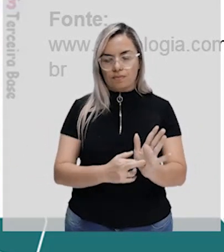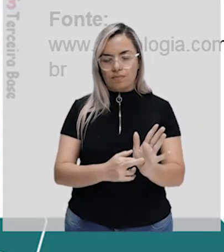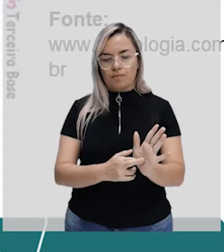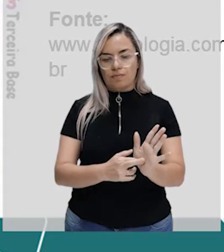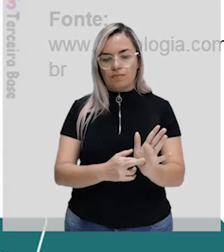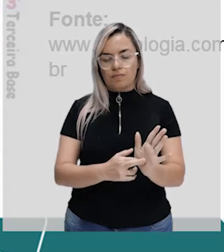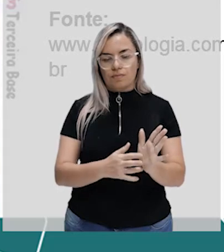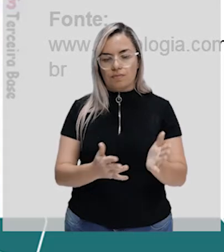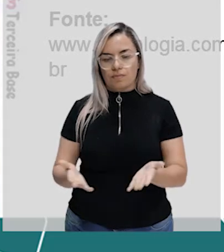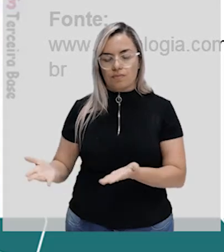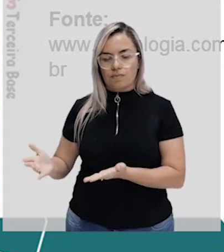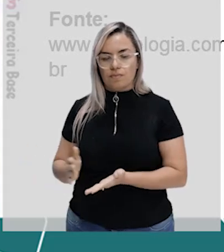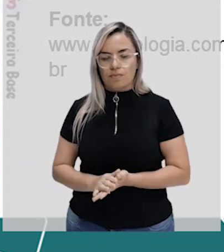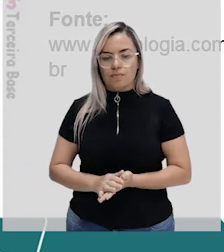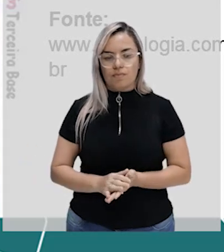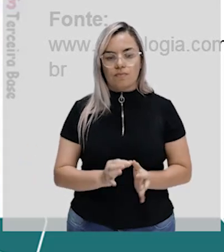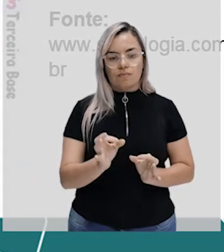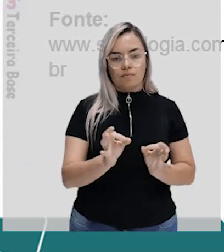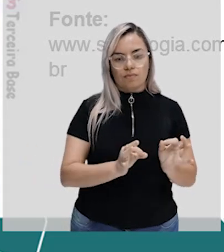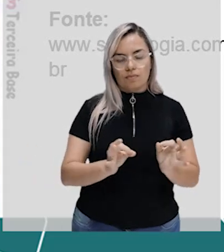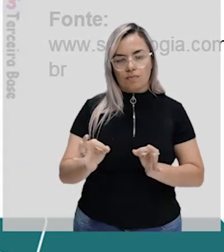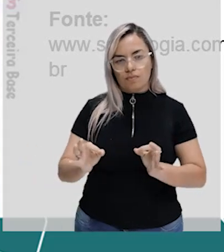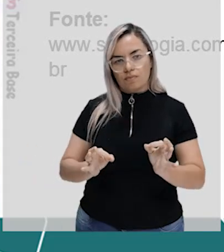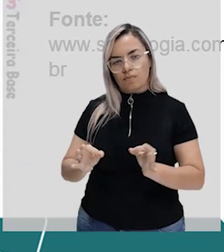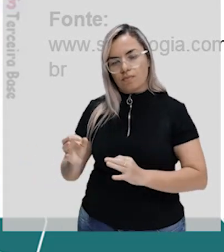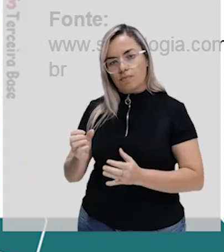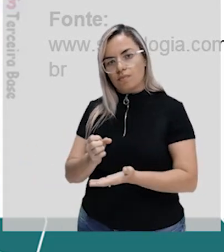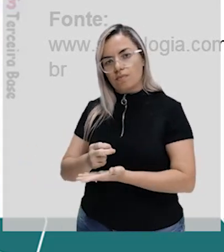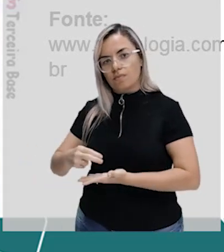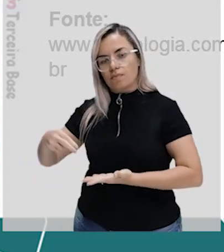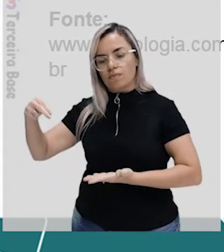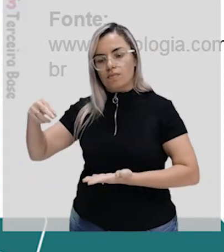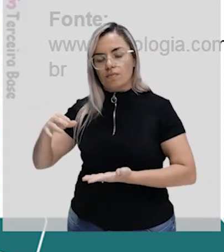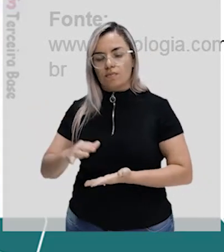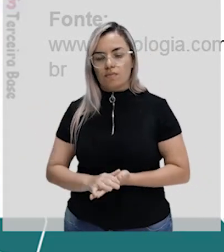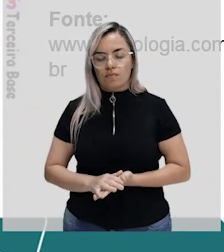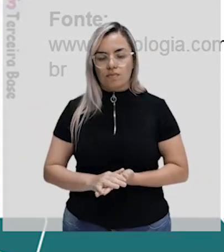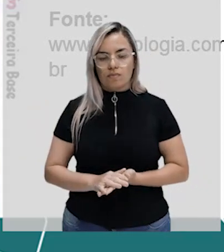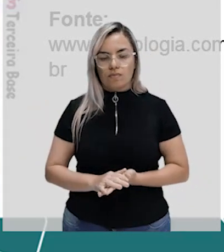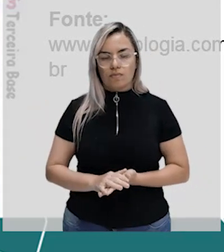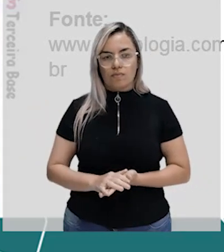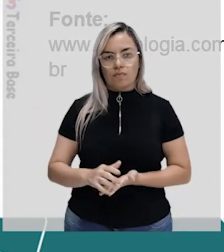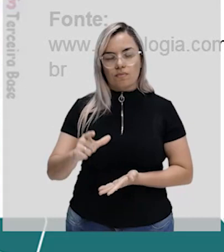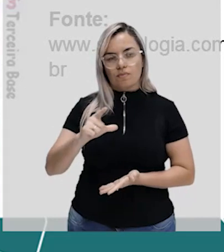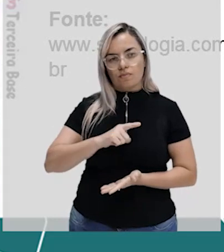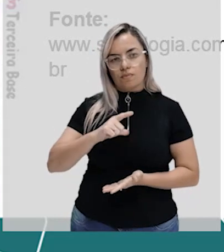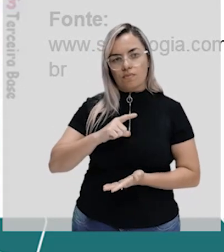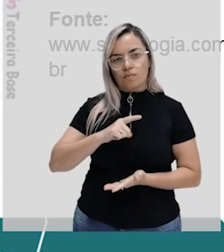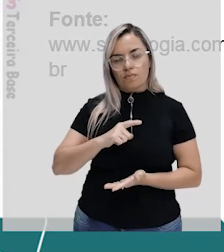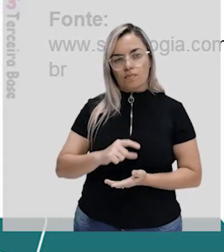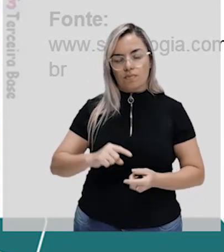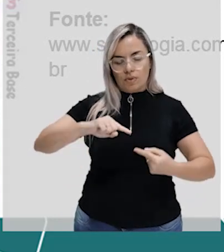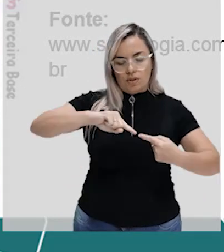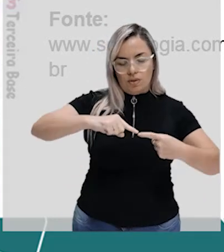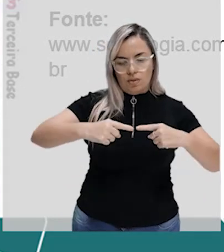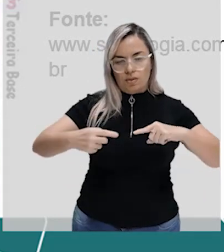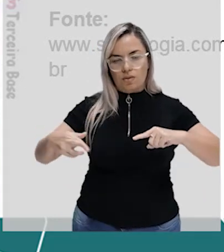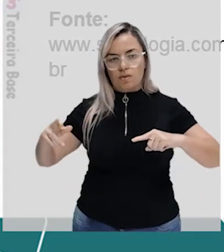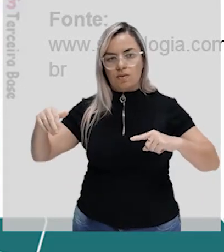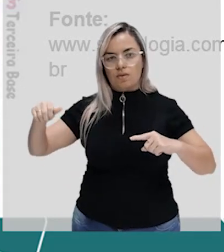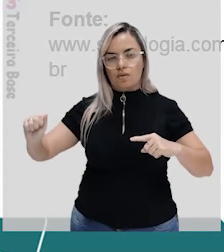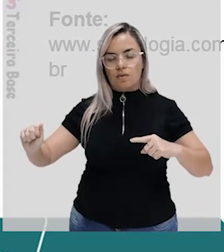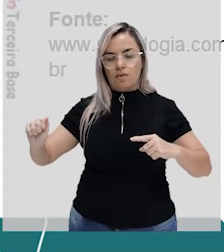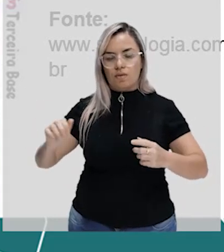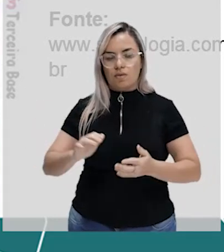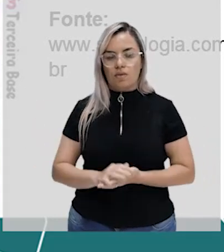pessoal, sequências de bases nitrogenadas que vão estar presentes na molécula de RNA. Essas sequências, que são